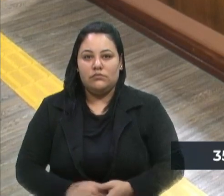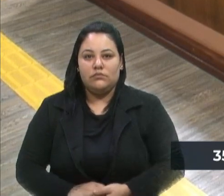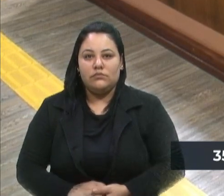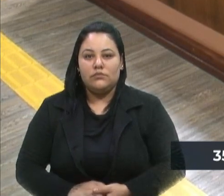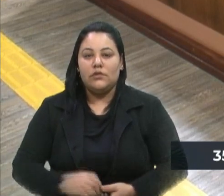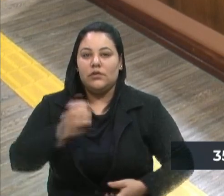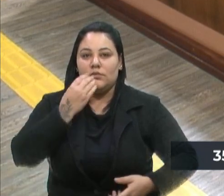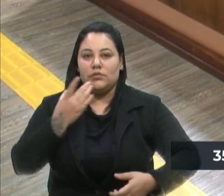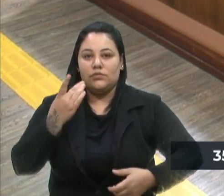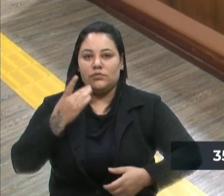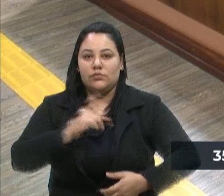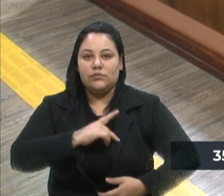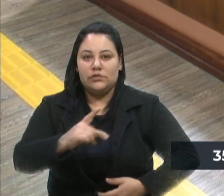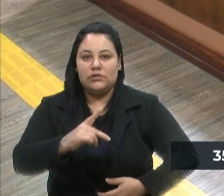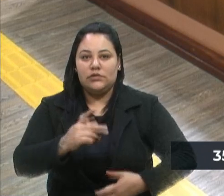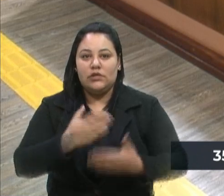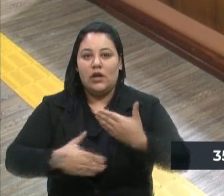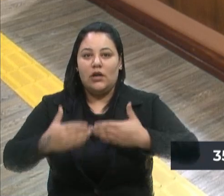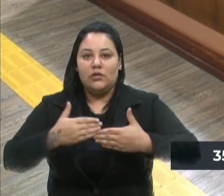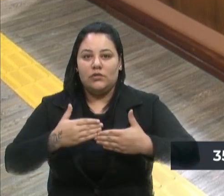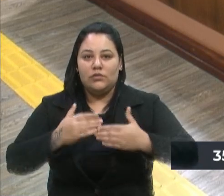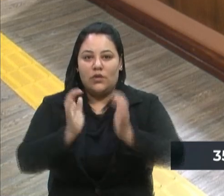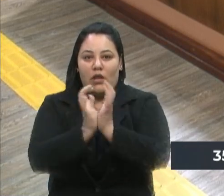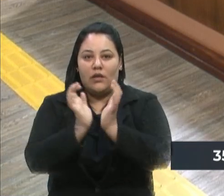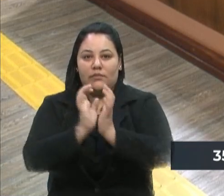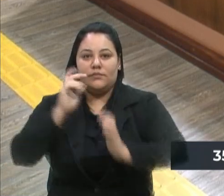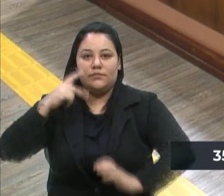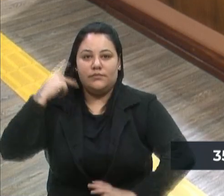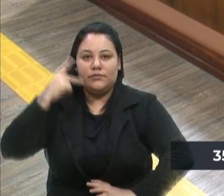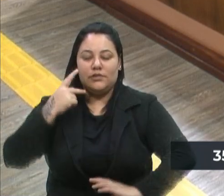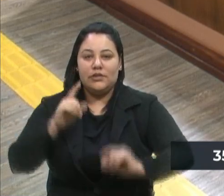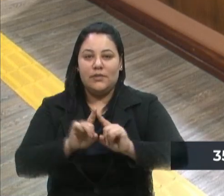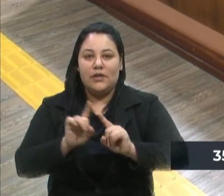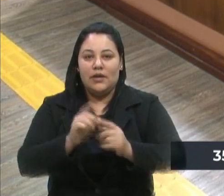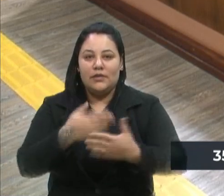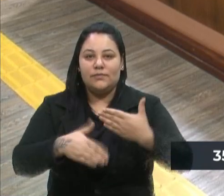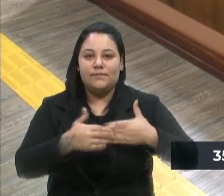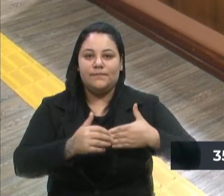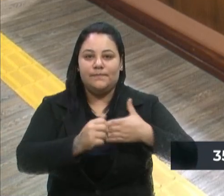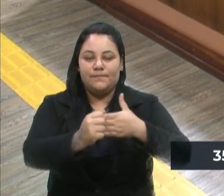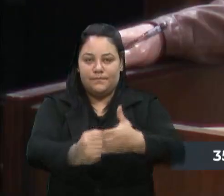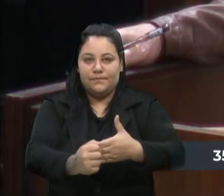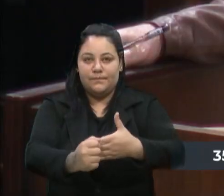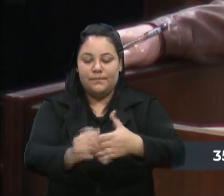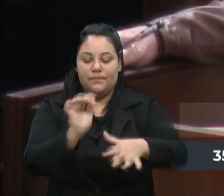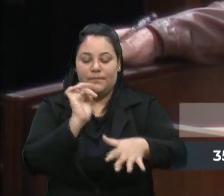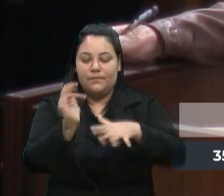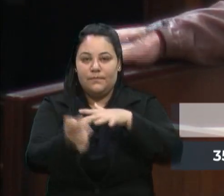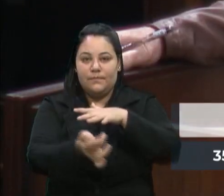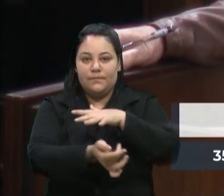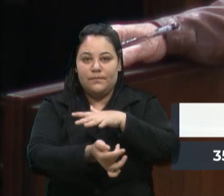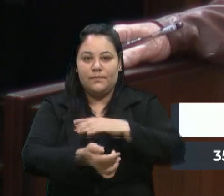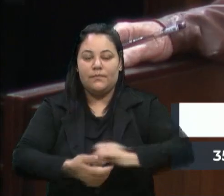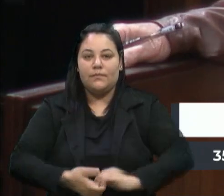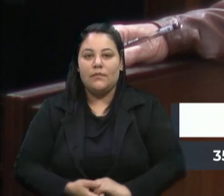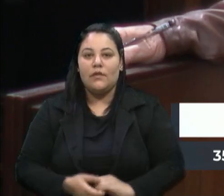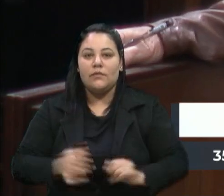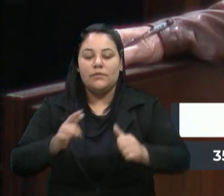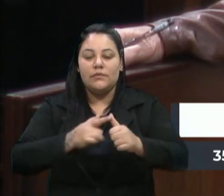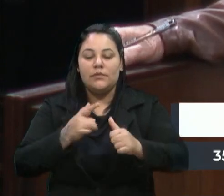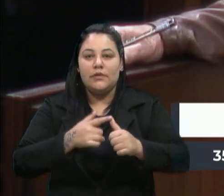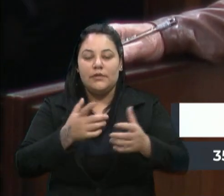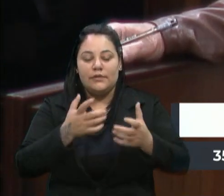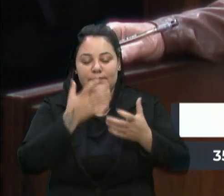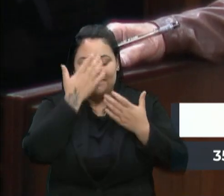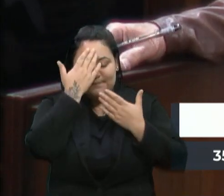Bom dia, senhor presidente, colegas vereadores e aos que nos acompanham nas redes sociais. Primeiramente, gostaria